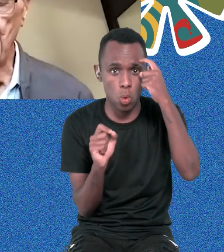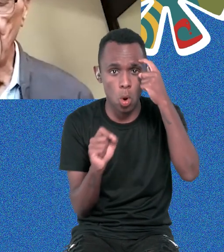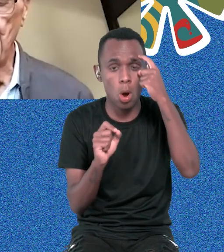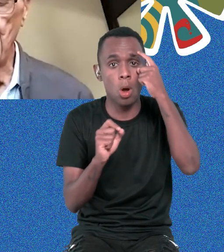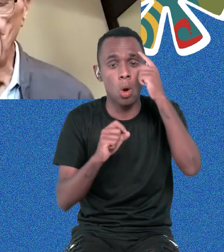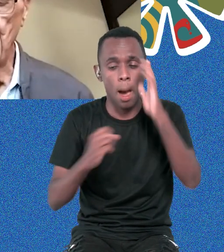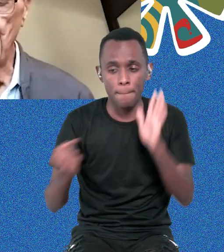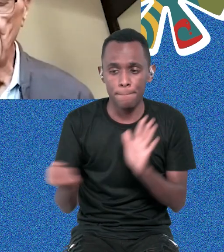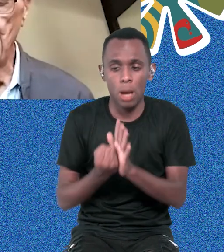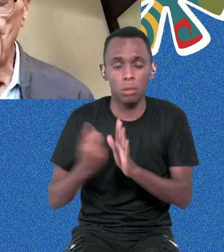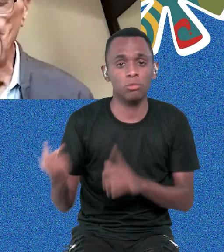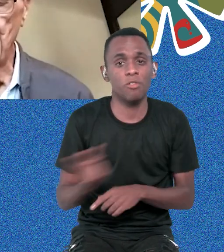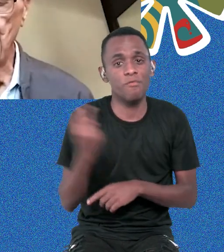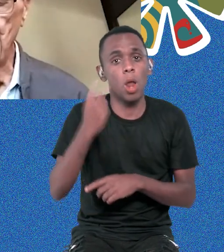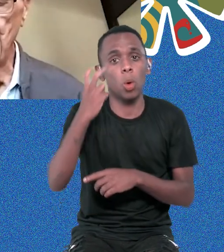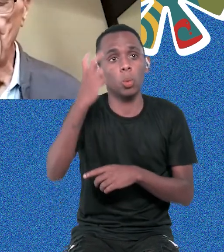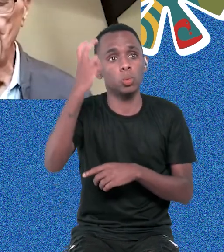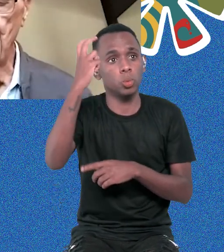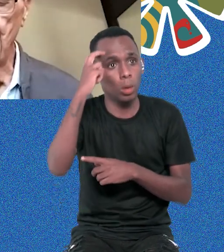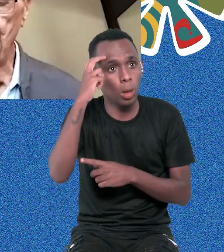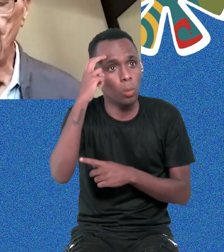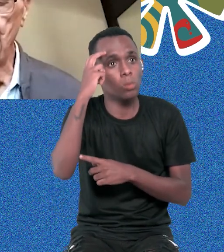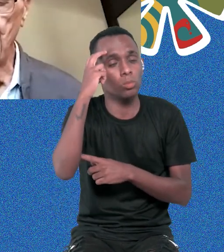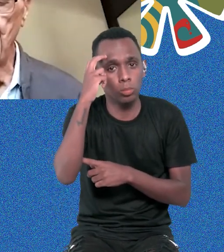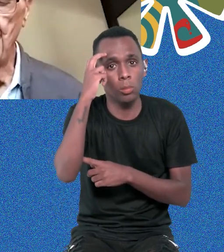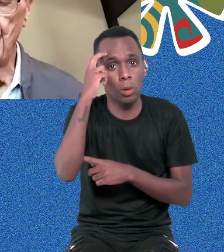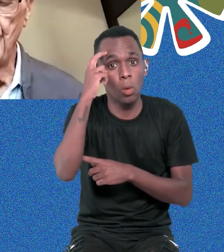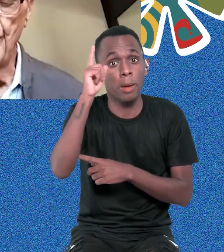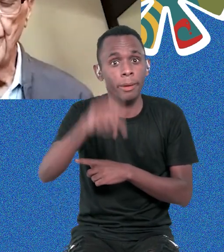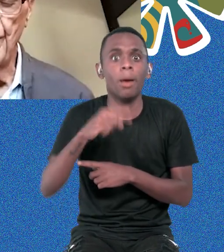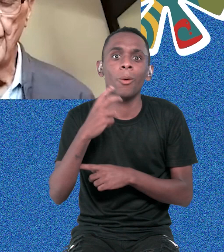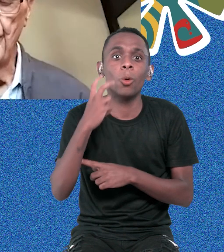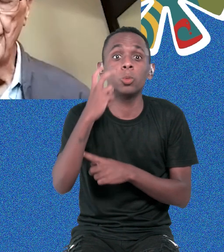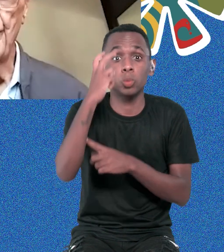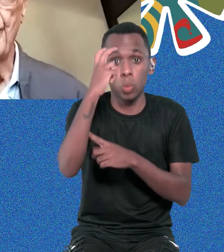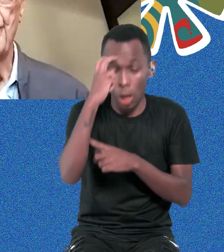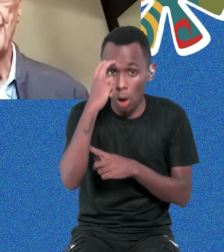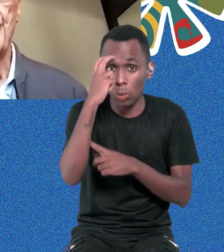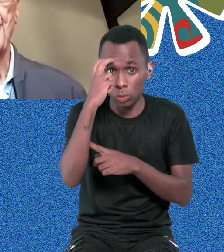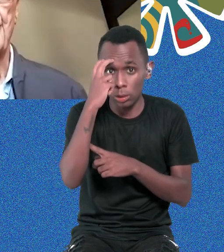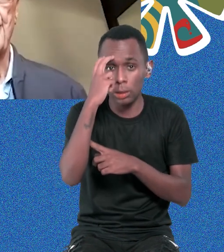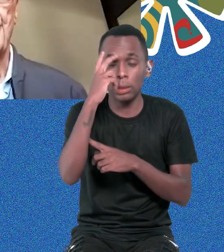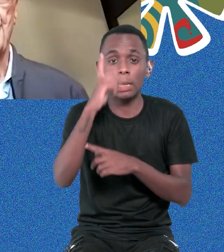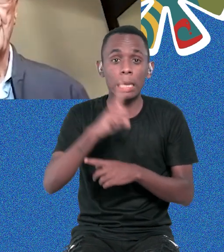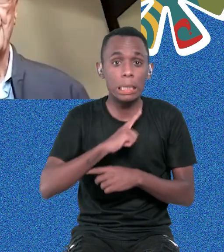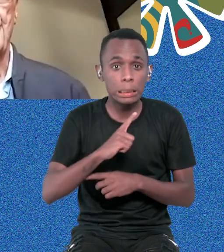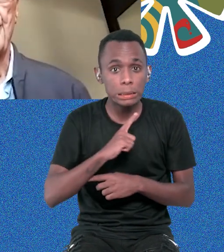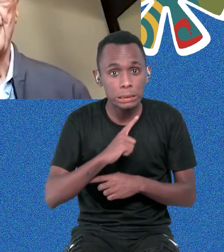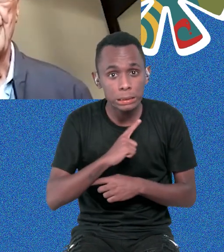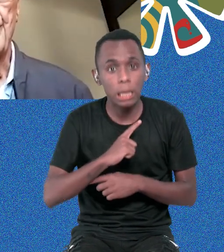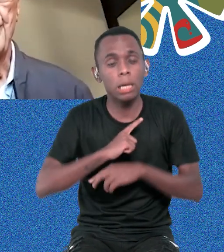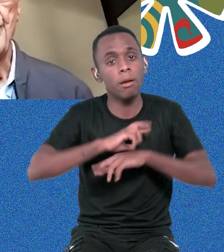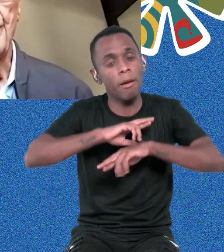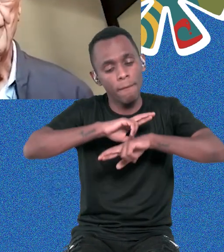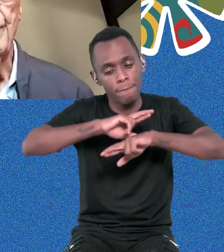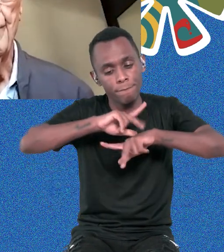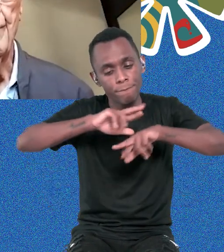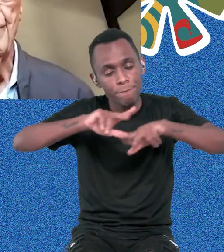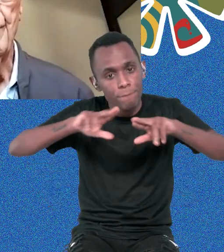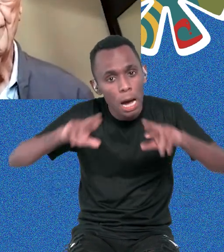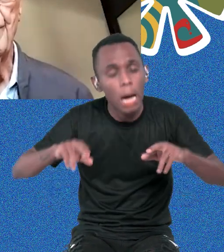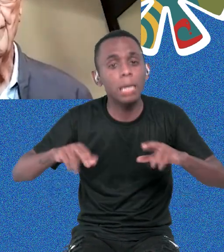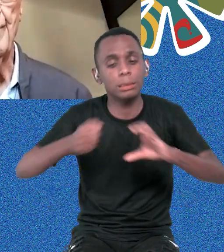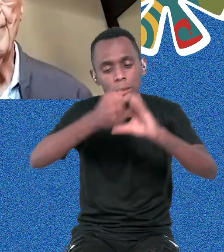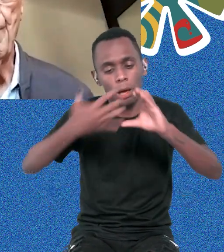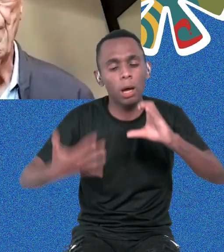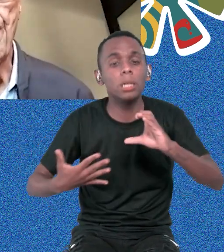que o patrimônio cultural, considerando cultural, ou seja, ele carrega